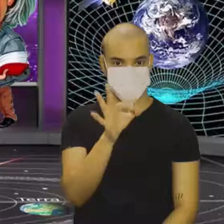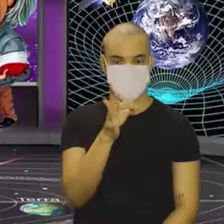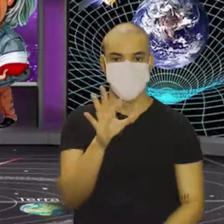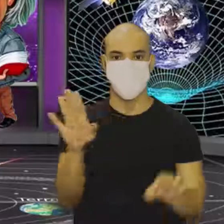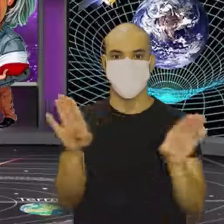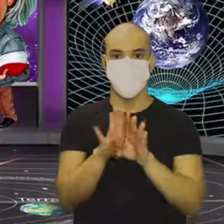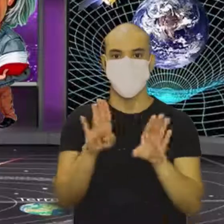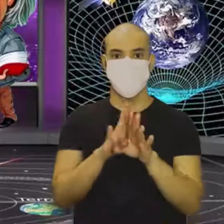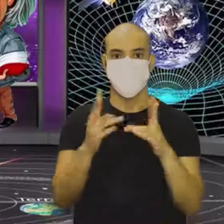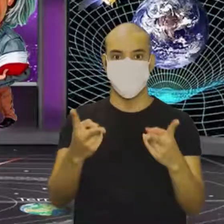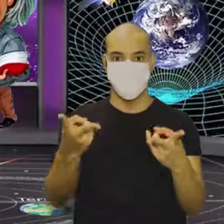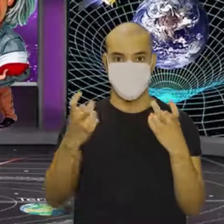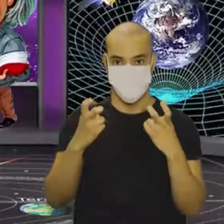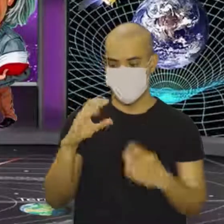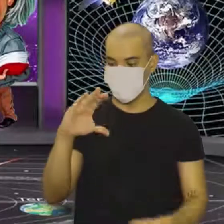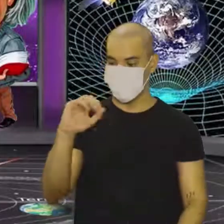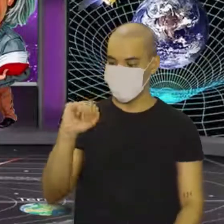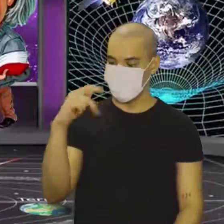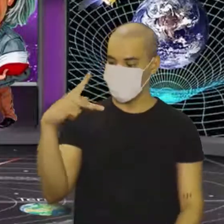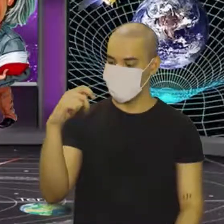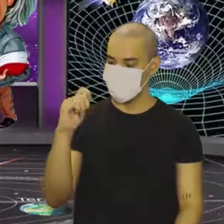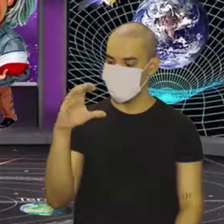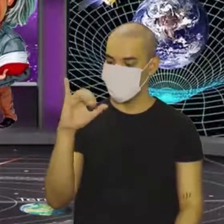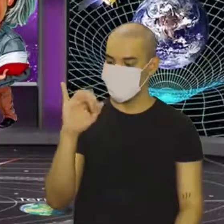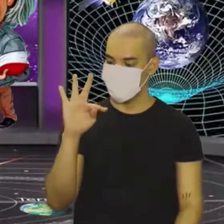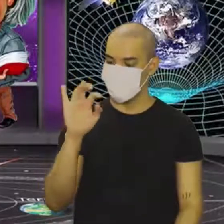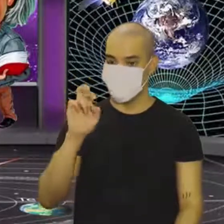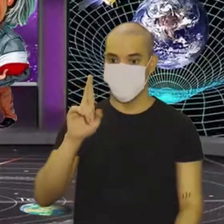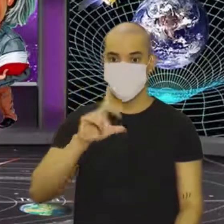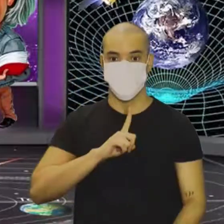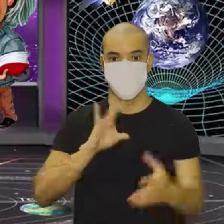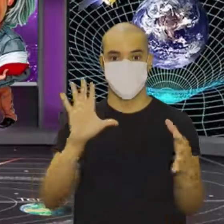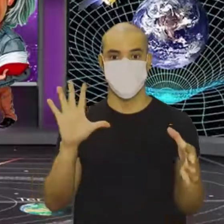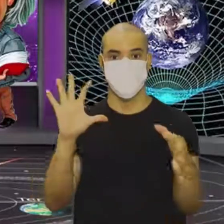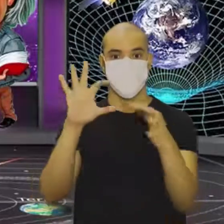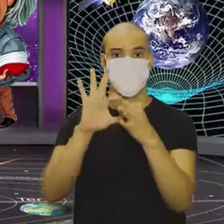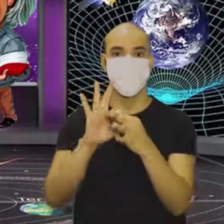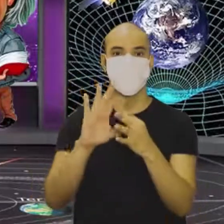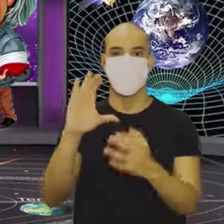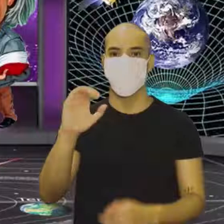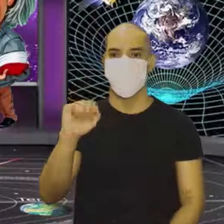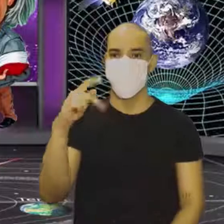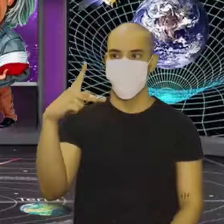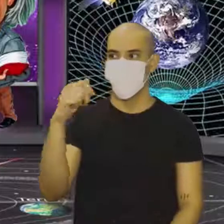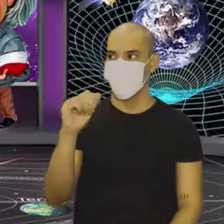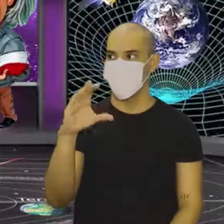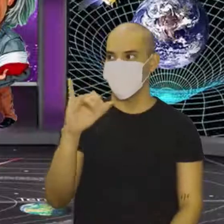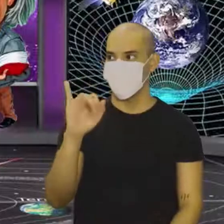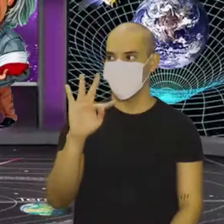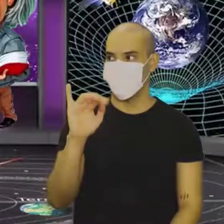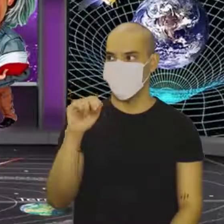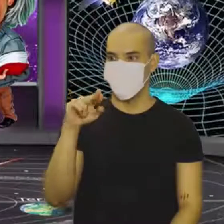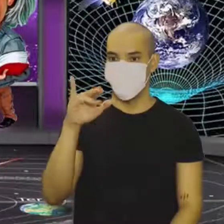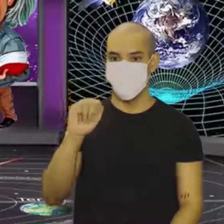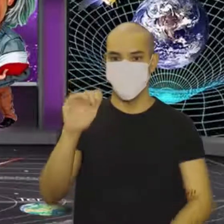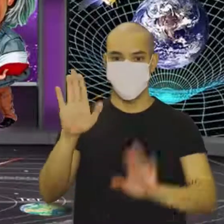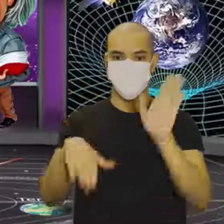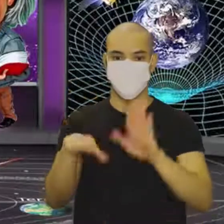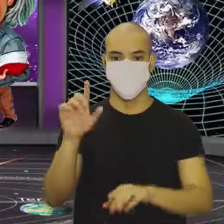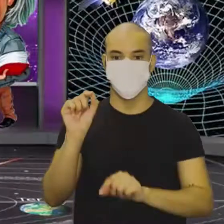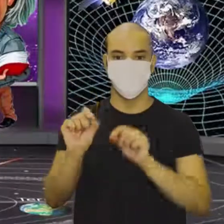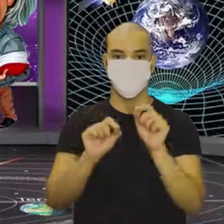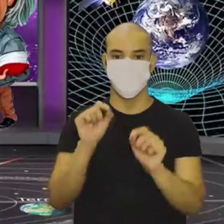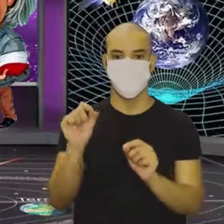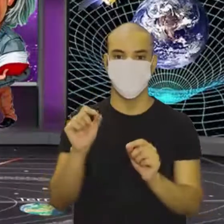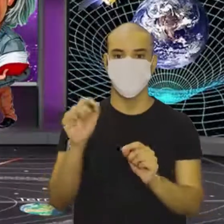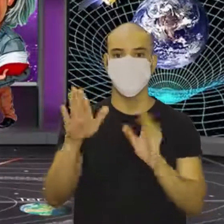que o capacitor tem algo relacionado a ele chamado de capacitância. A capacitância depende aí da